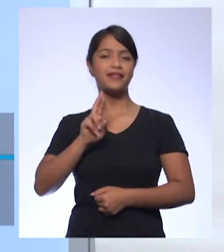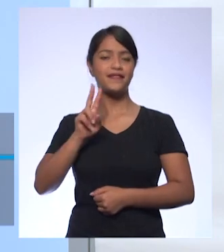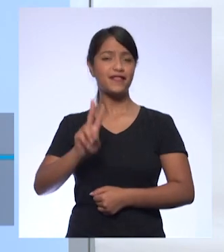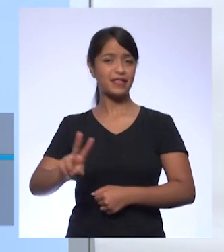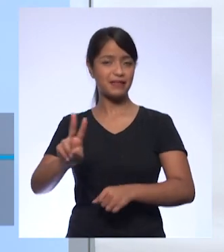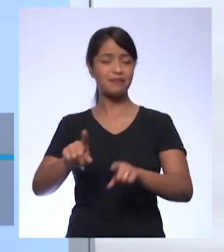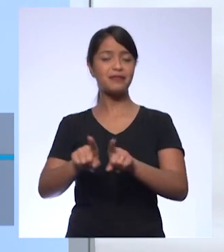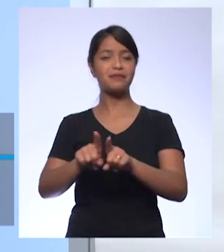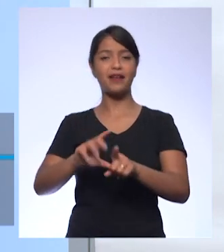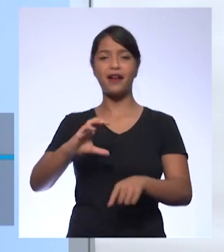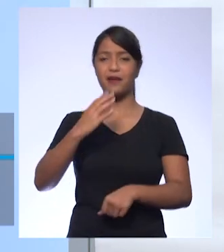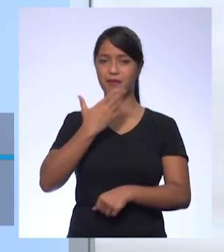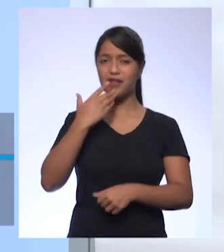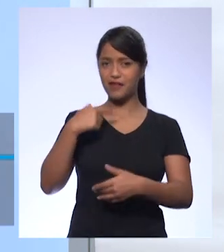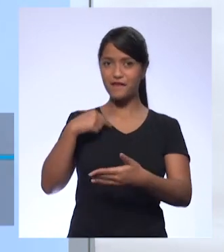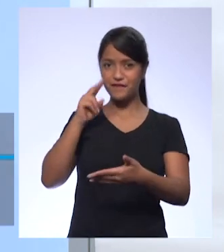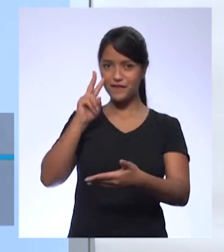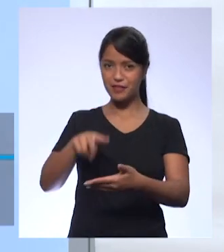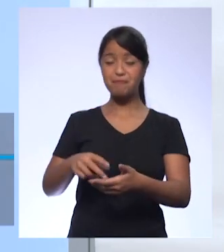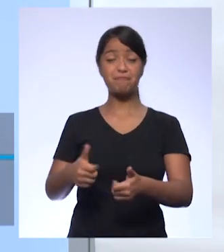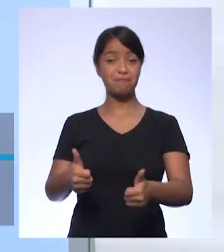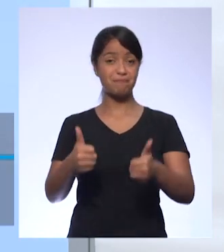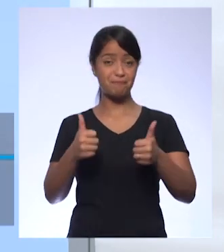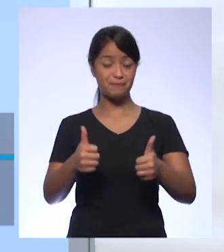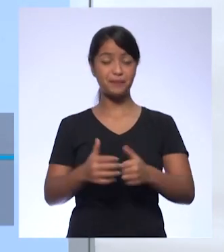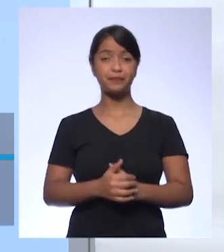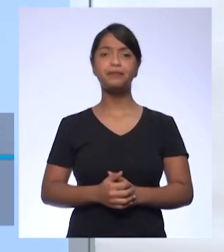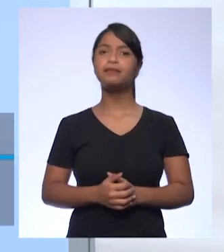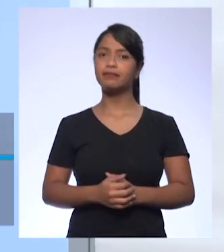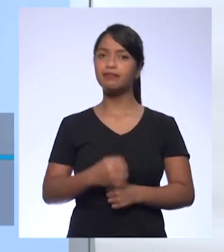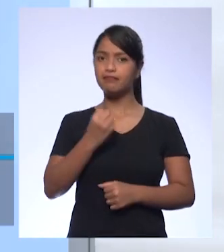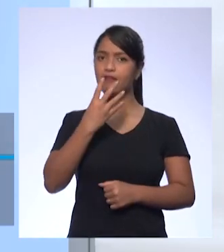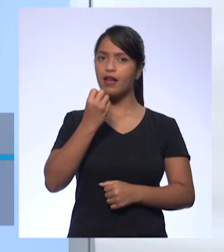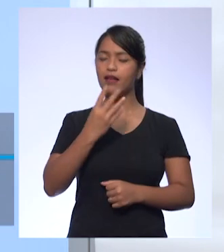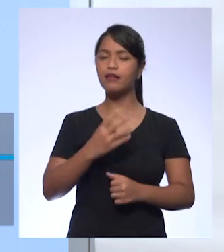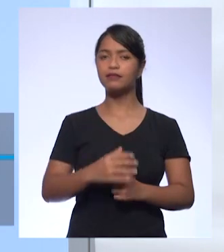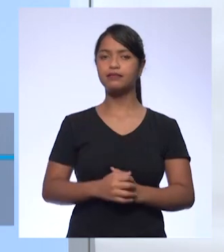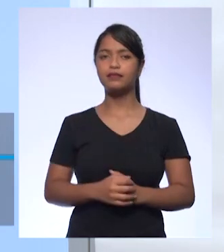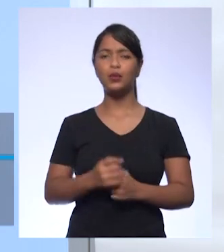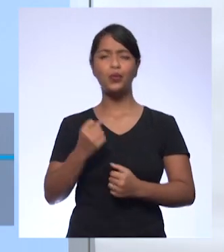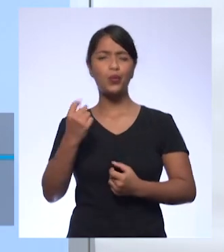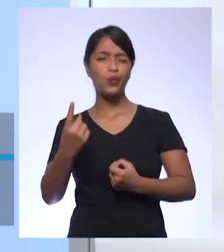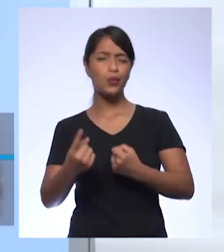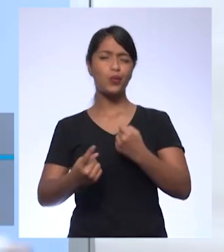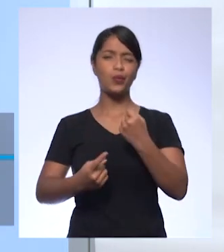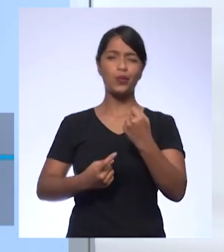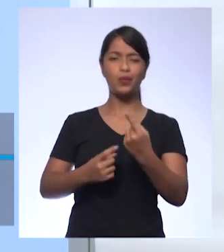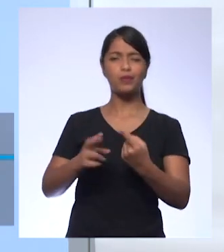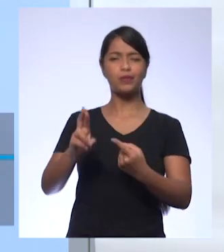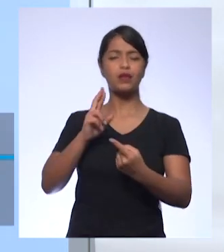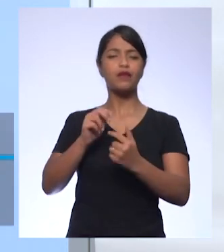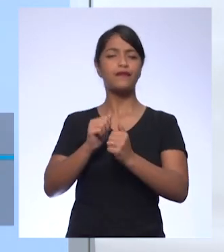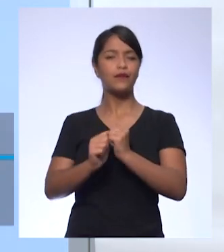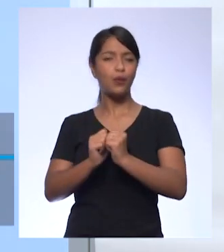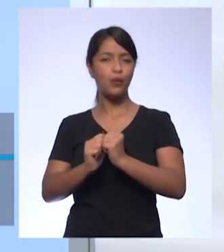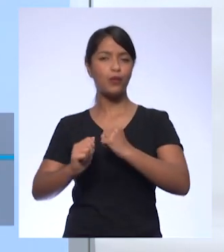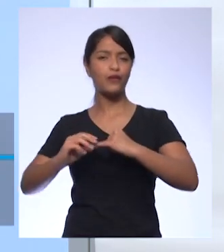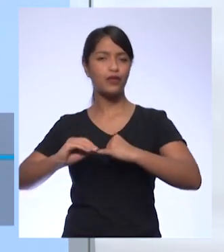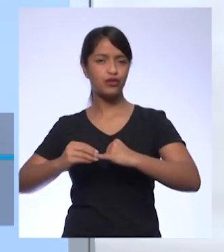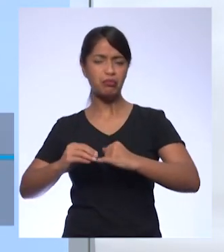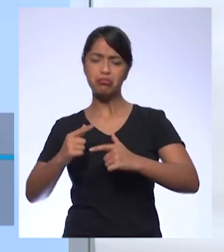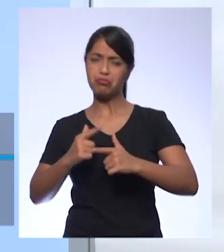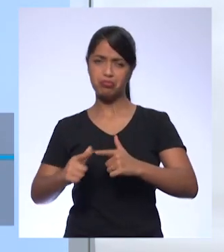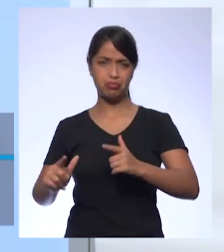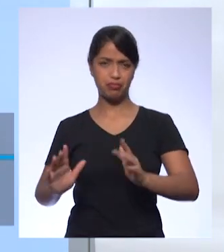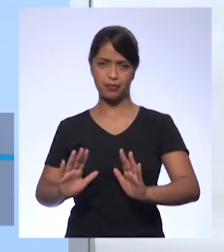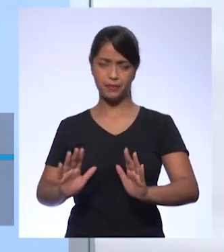uma olhada aqui. Muito bem. Pessoal, então assim, vocês estão indo na linha. Um ou outro colocou aqui feijão, arroz e tal, não tem problema, tá bom?